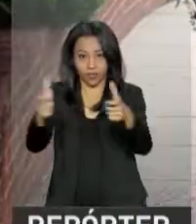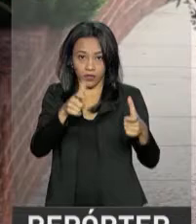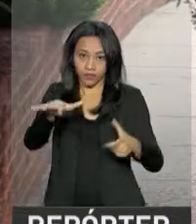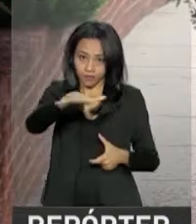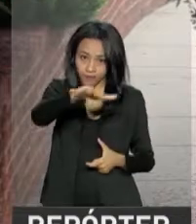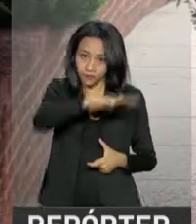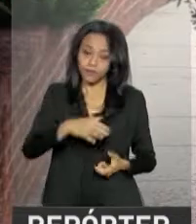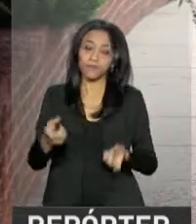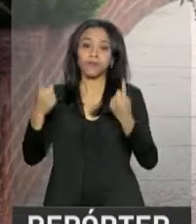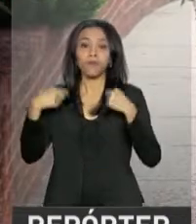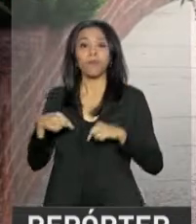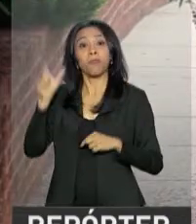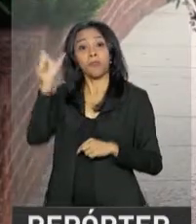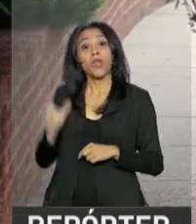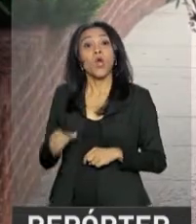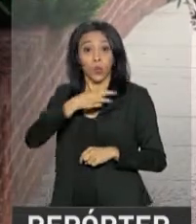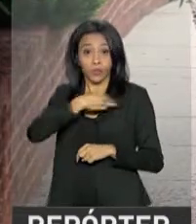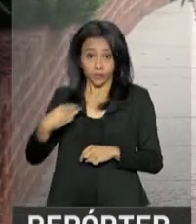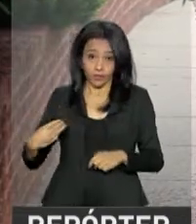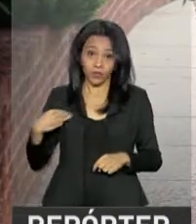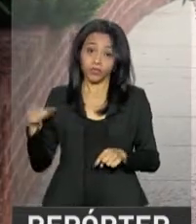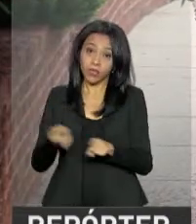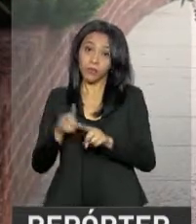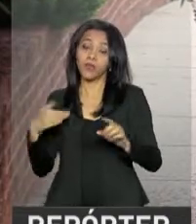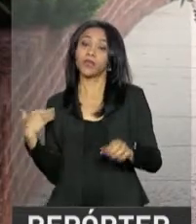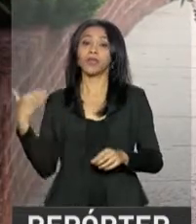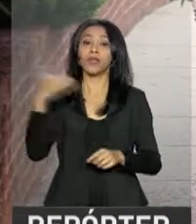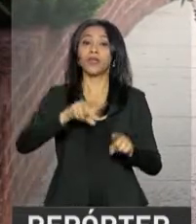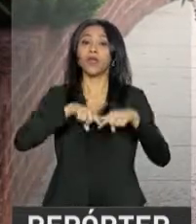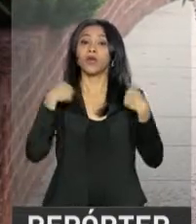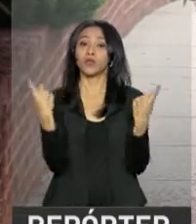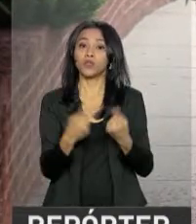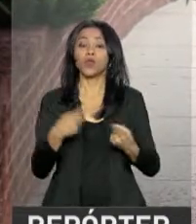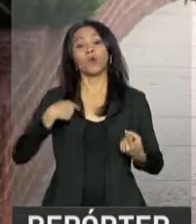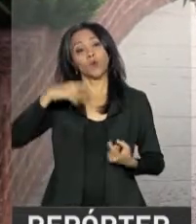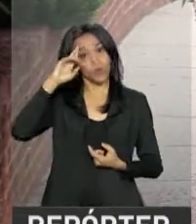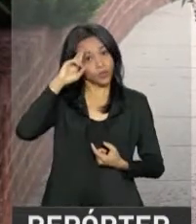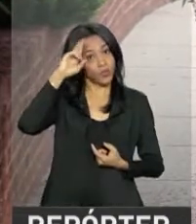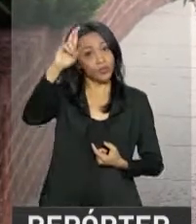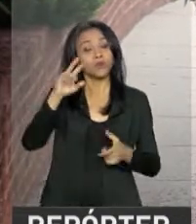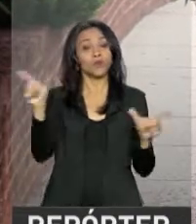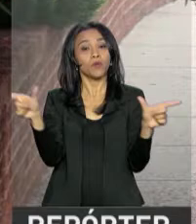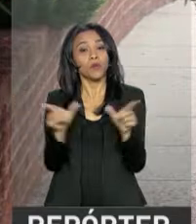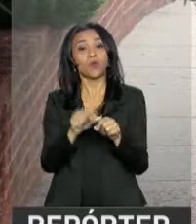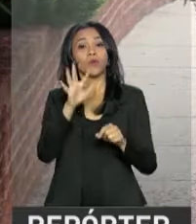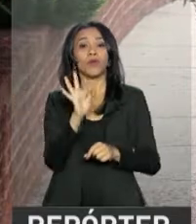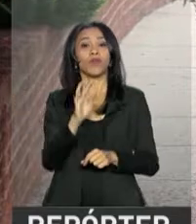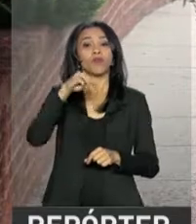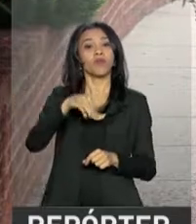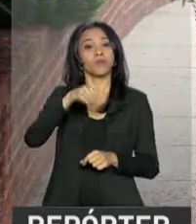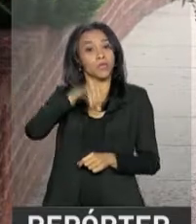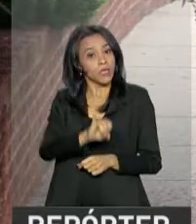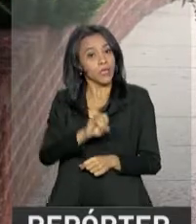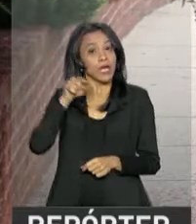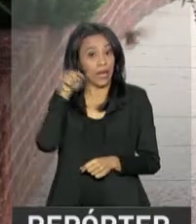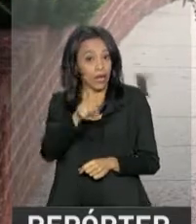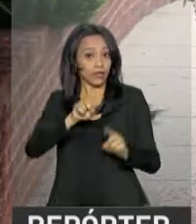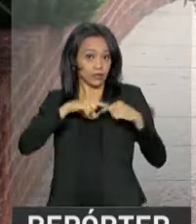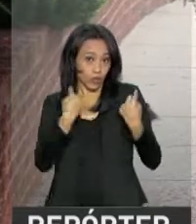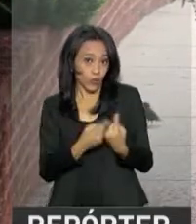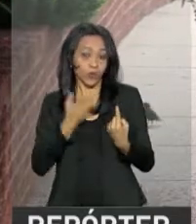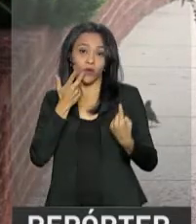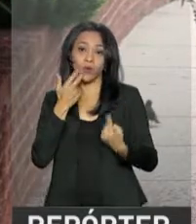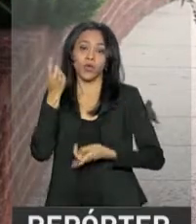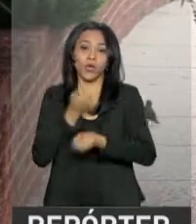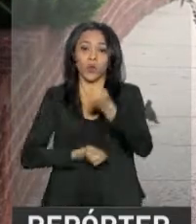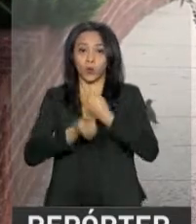O ministro da Fazenda também se reuniu com o vice-diretor-gerente do FMI, David Lipton. Na reunião, eles falaram sobre a economia brasileira